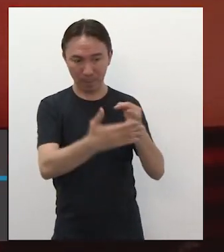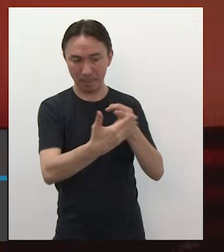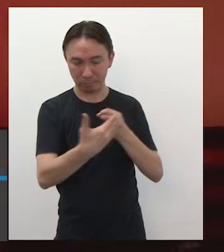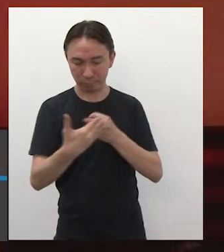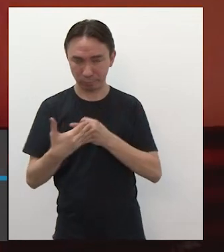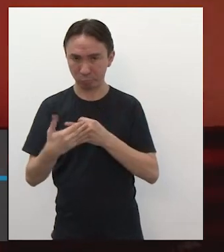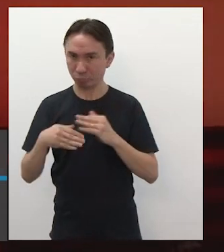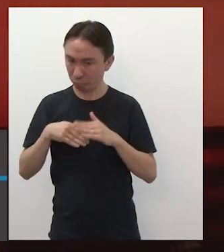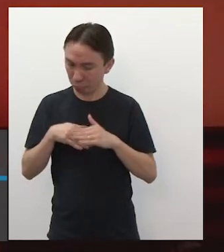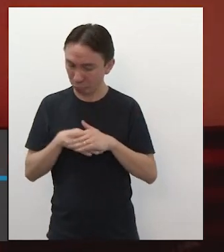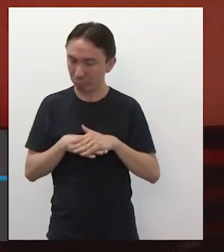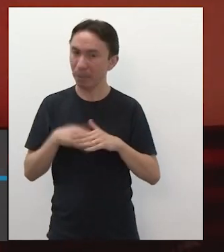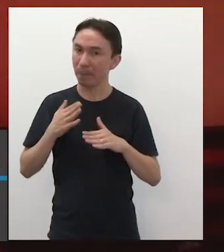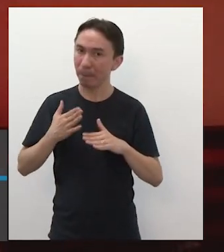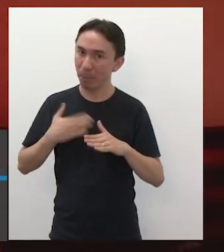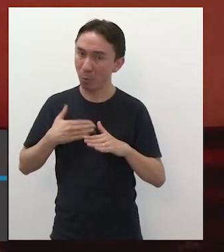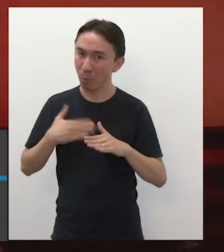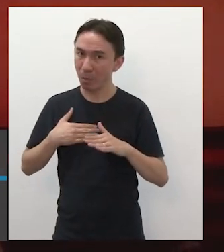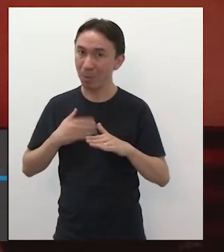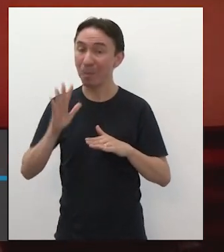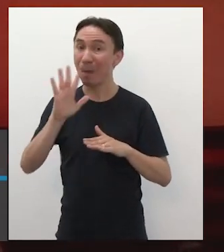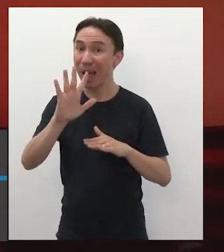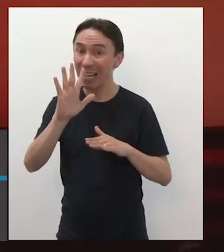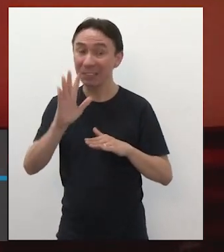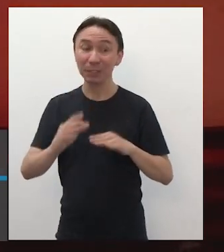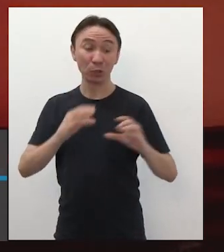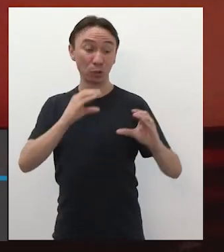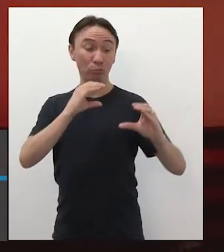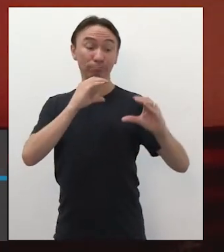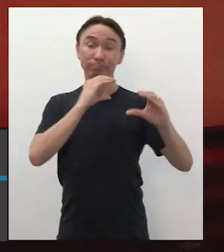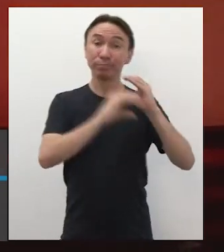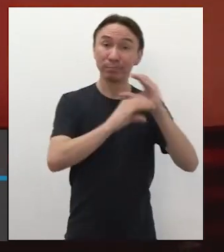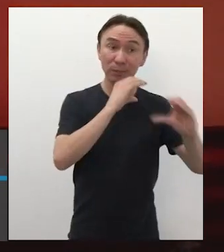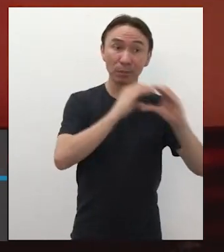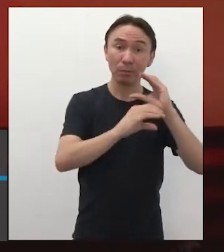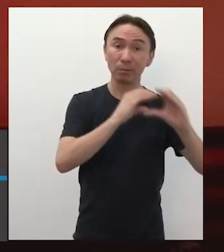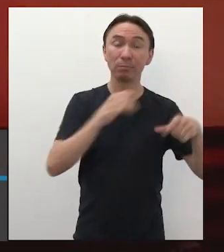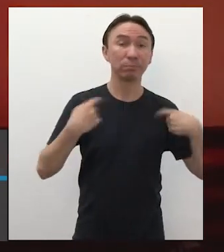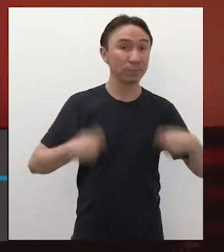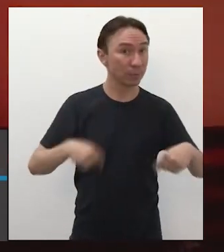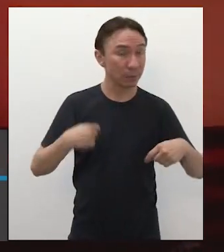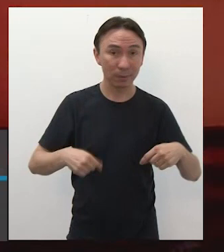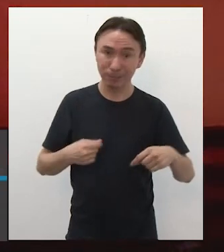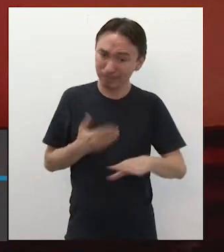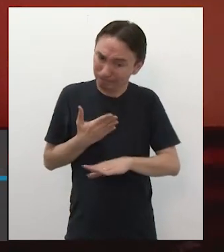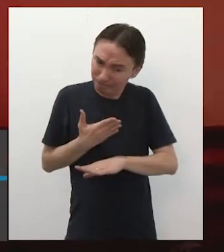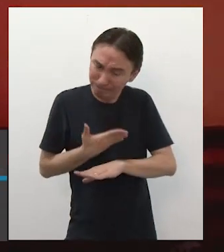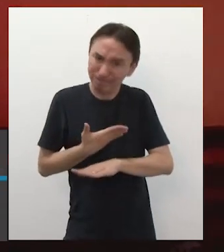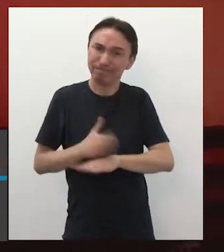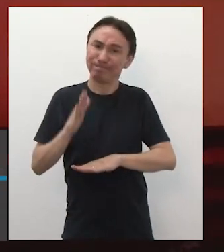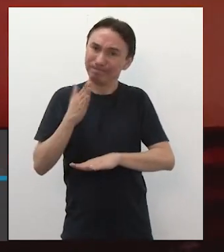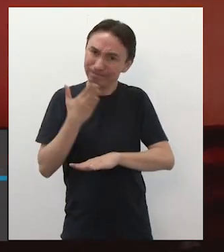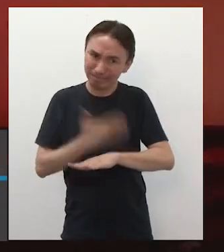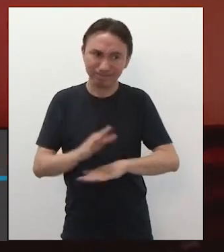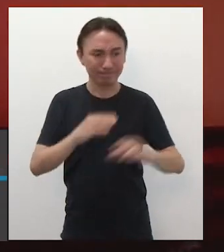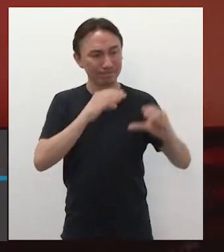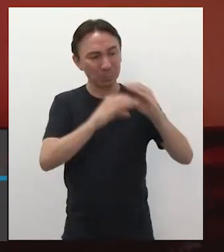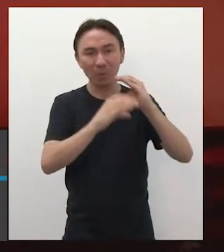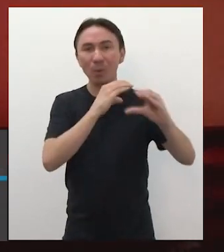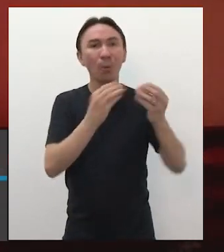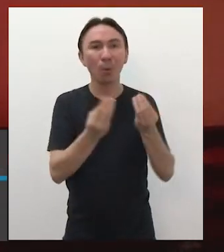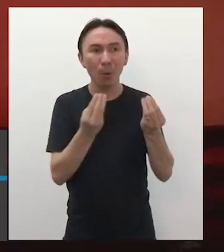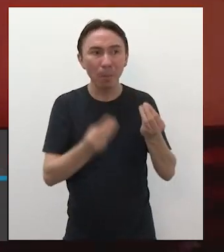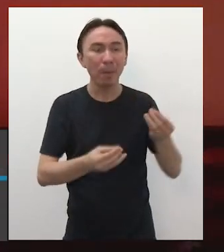exercitar uma comunicação que seja mais descritiva, até que eu consiga